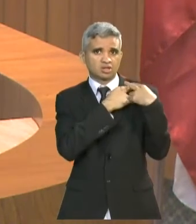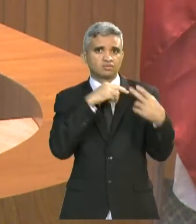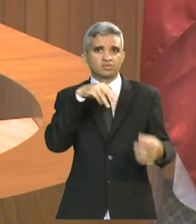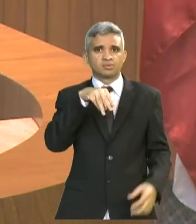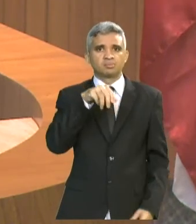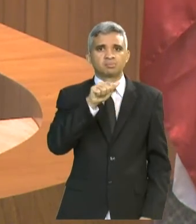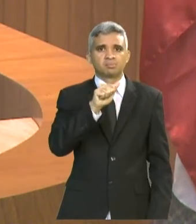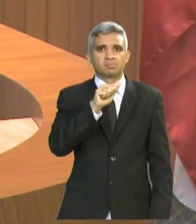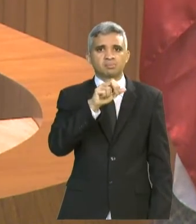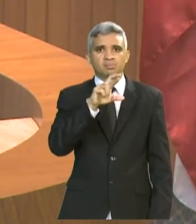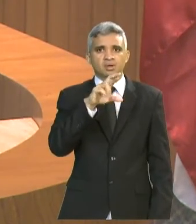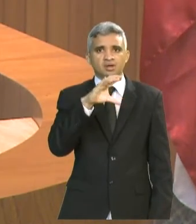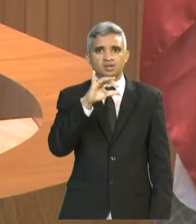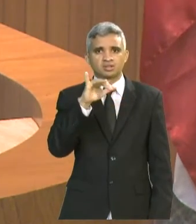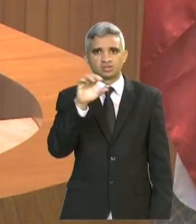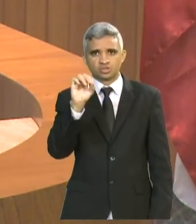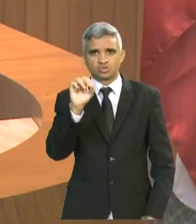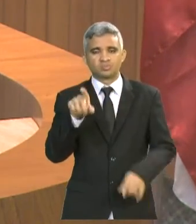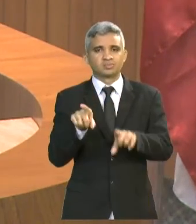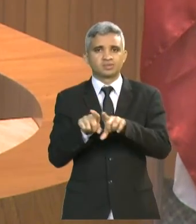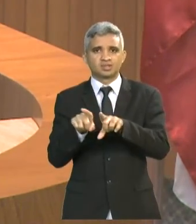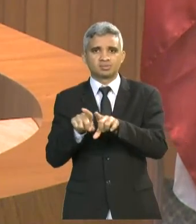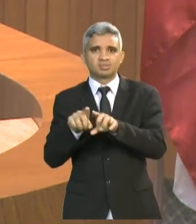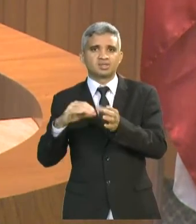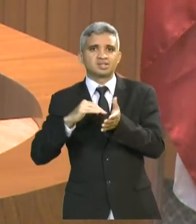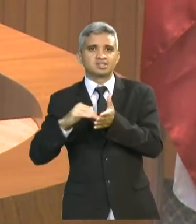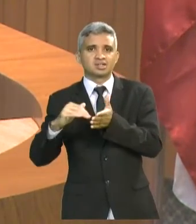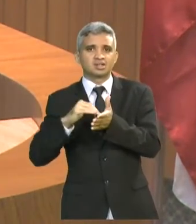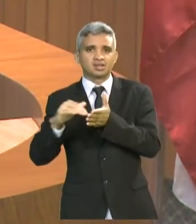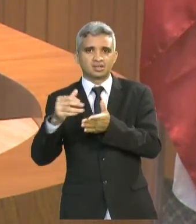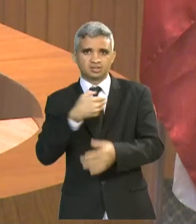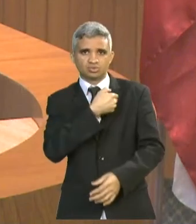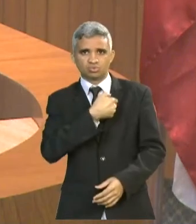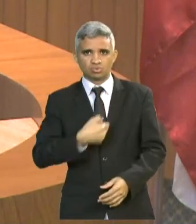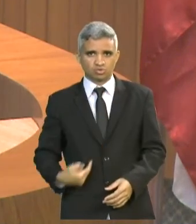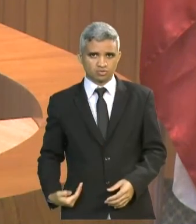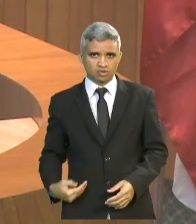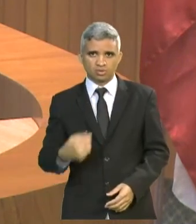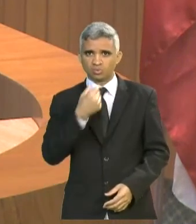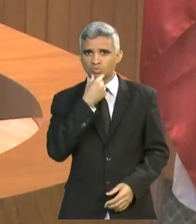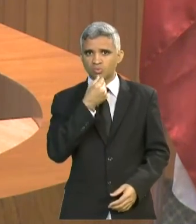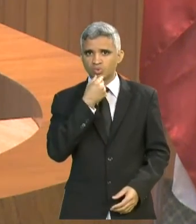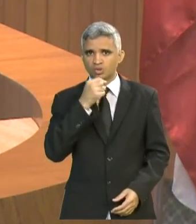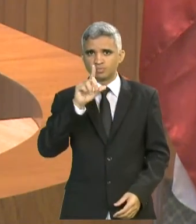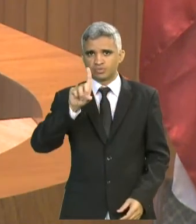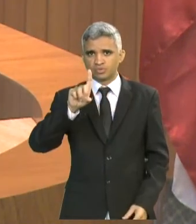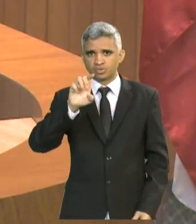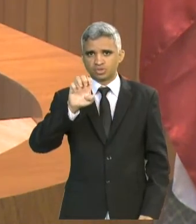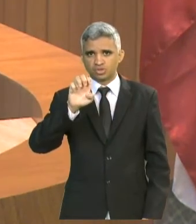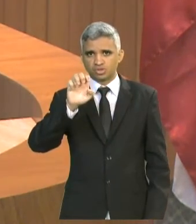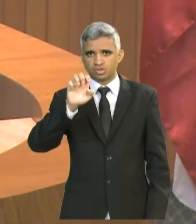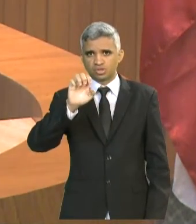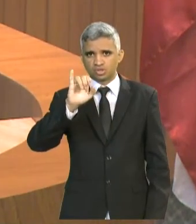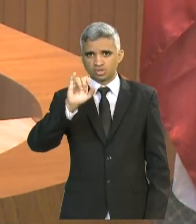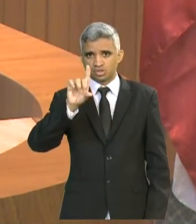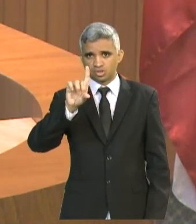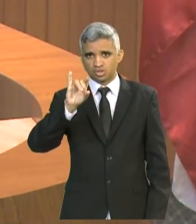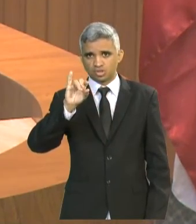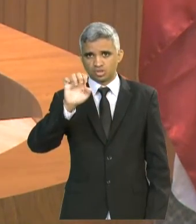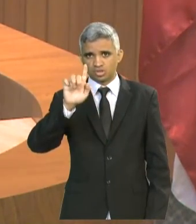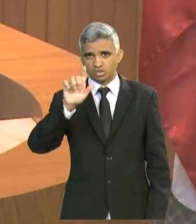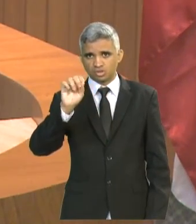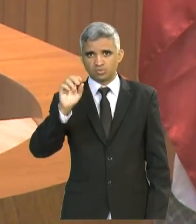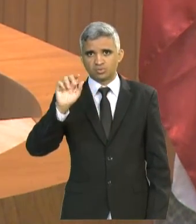de Governo, do Diego Galdino, e tantas outras secretarias que fazem com que estes projetos e benefícios aprovados por esta casa